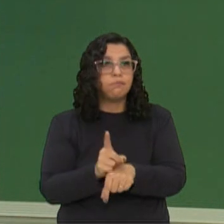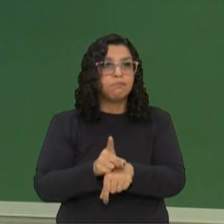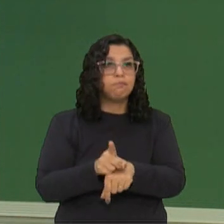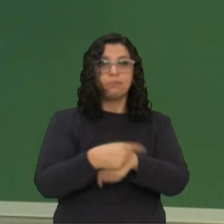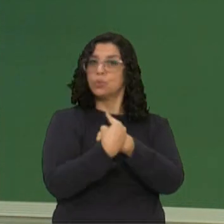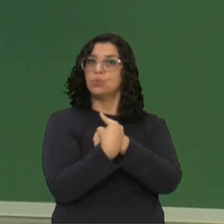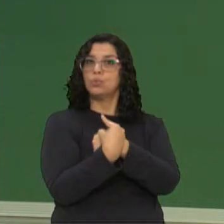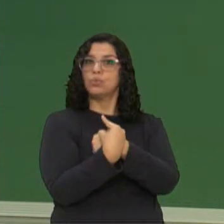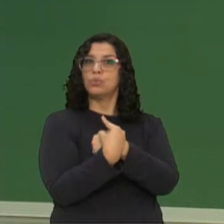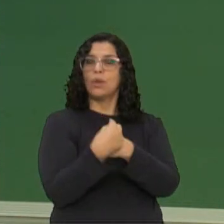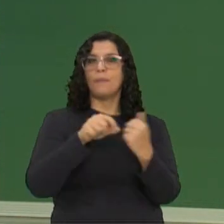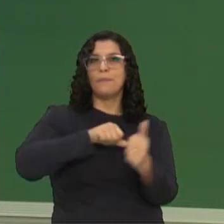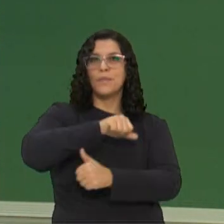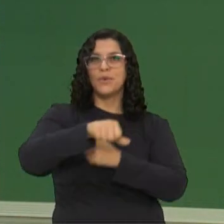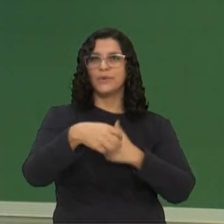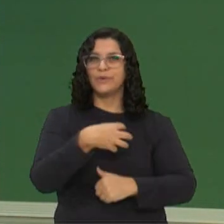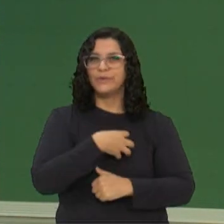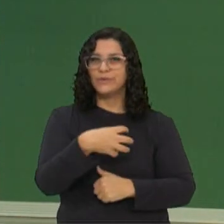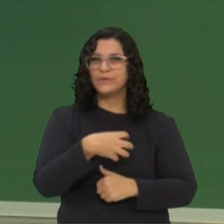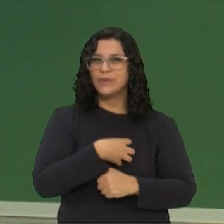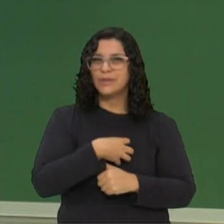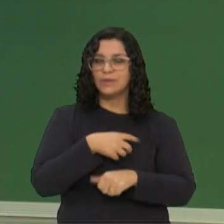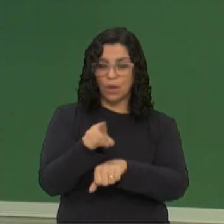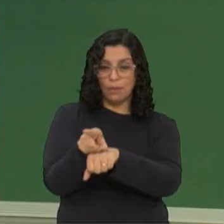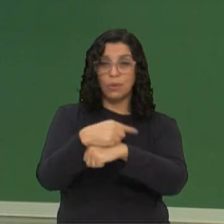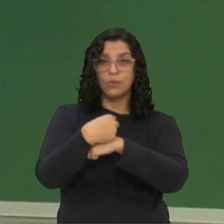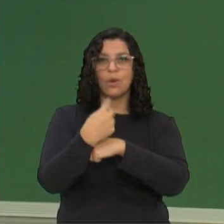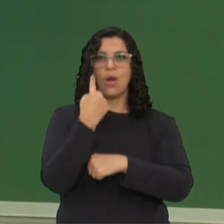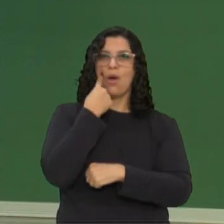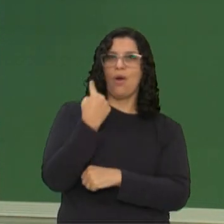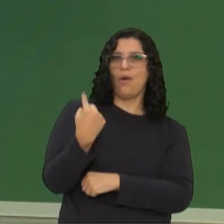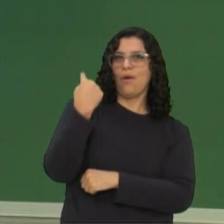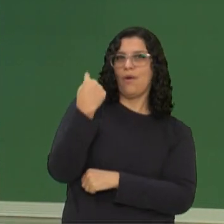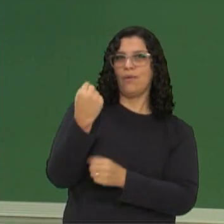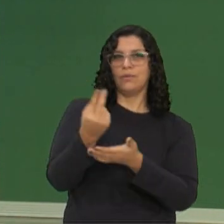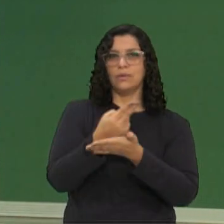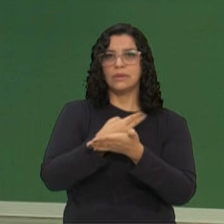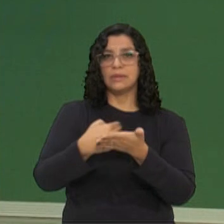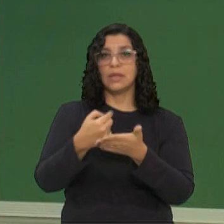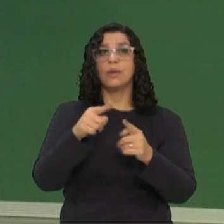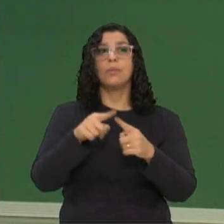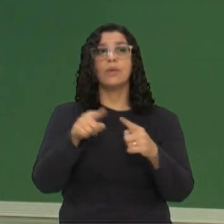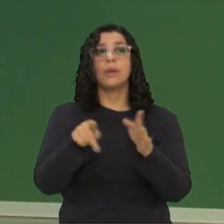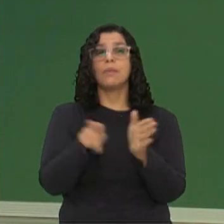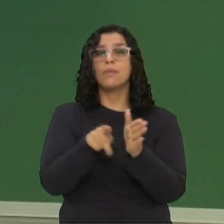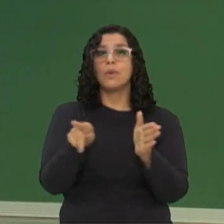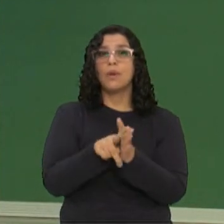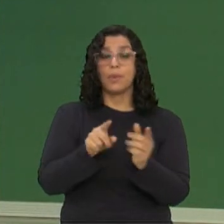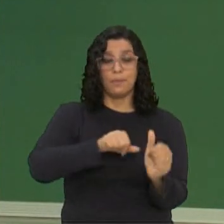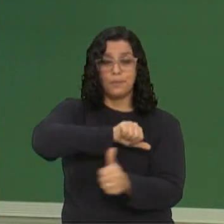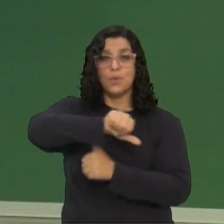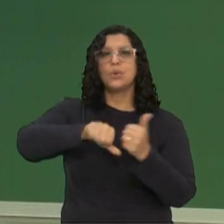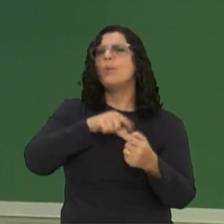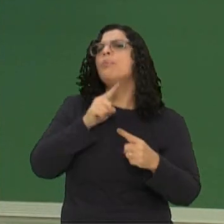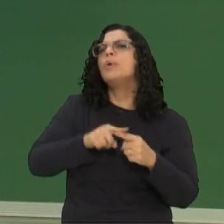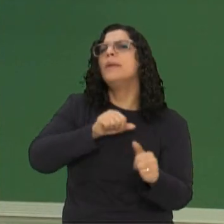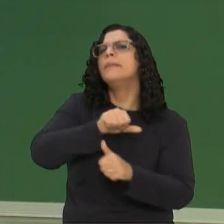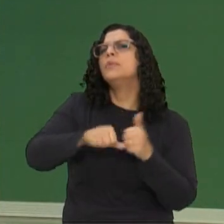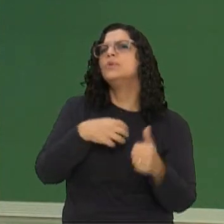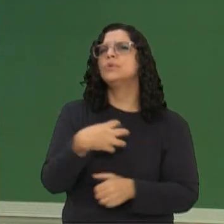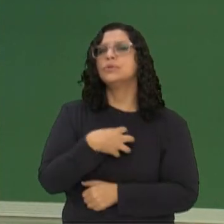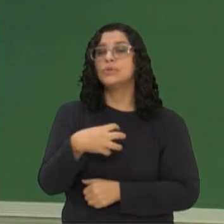aconteceu? Inverteu-se aqui, ó, a agulha, né? Ao invés de apontar para o polo norte e sul, inverteu. Por que que